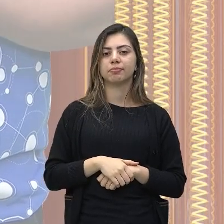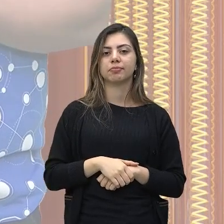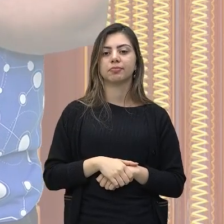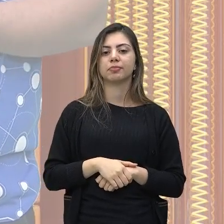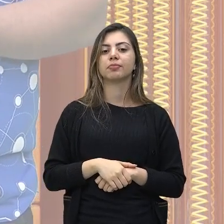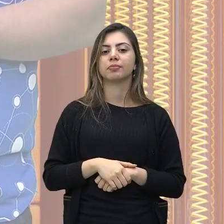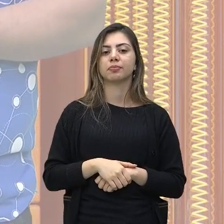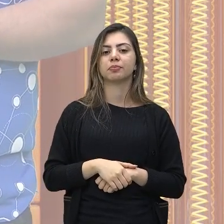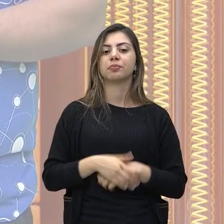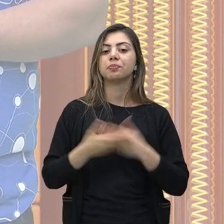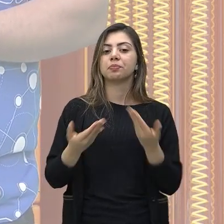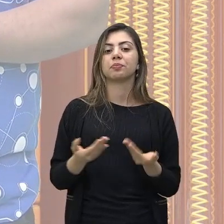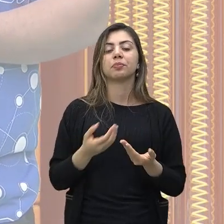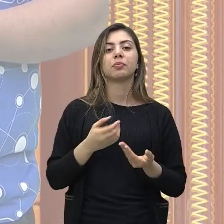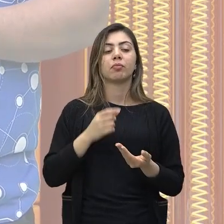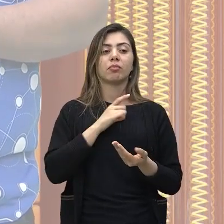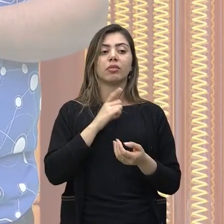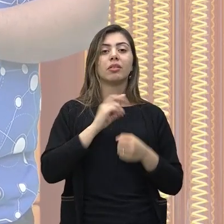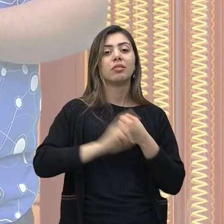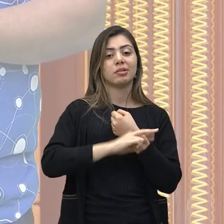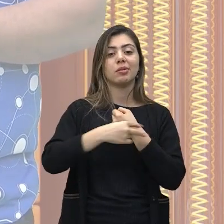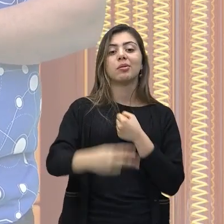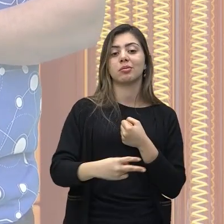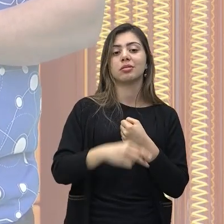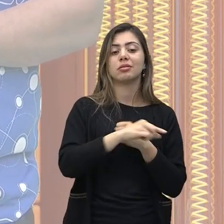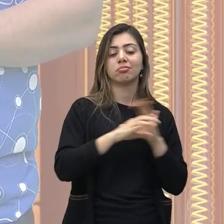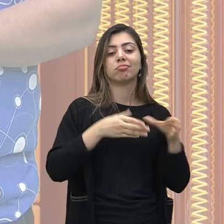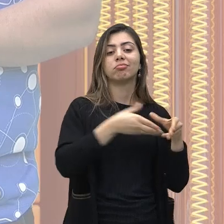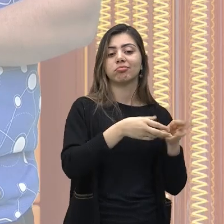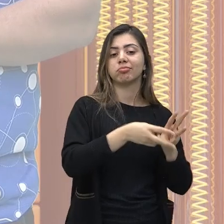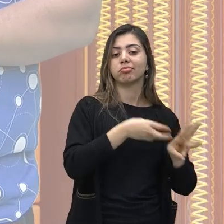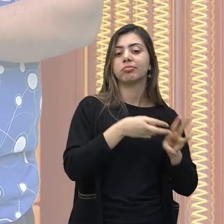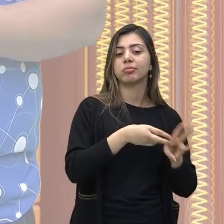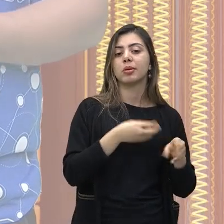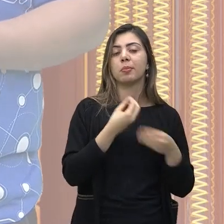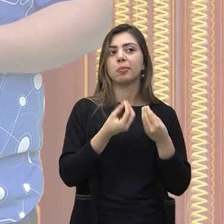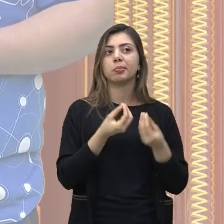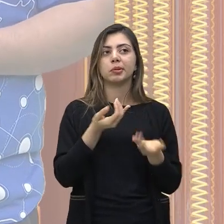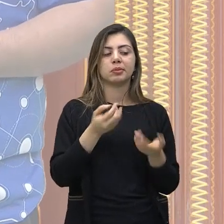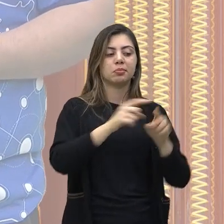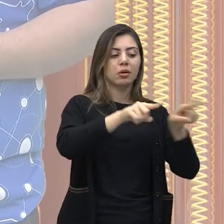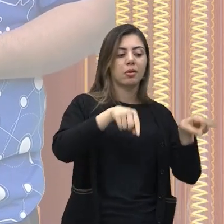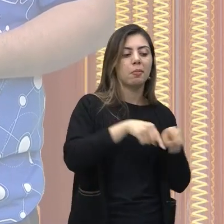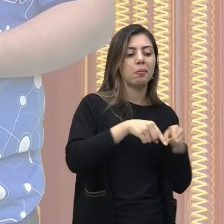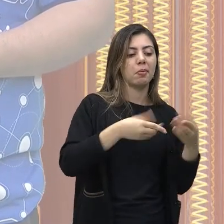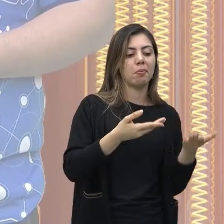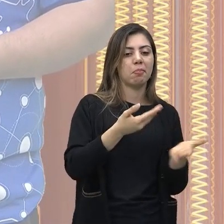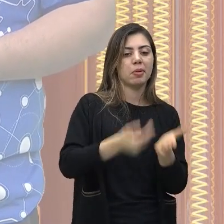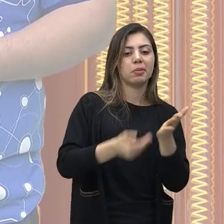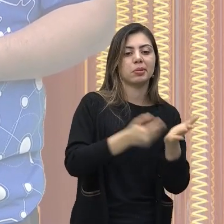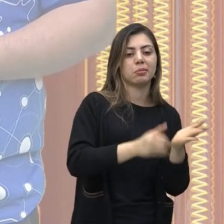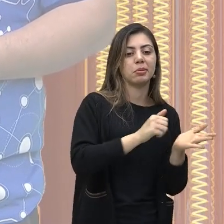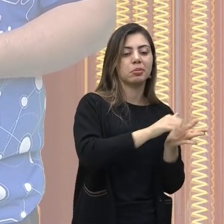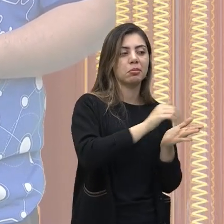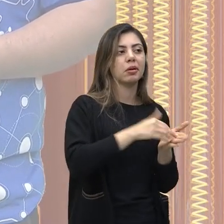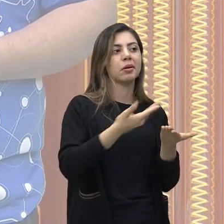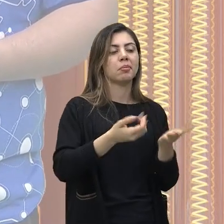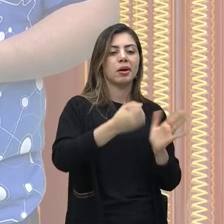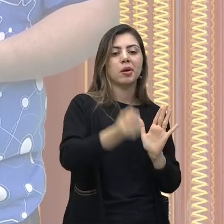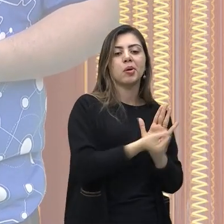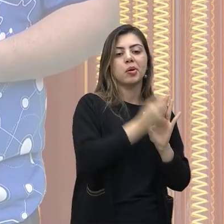as medidas geraram impactos negativos para os povos indígenas, como a perda de terras, identidade cultural